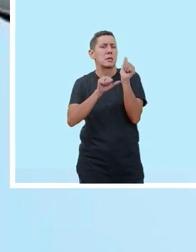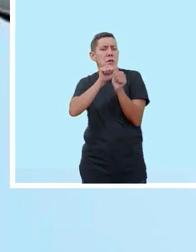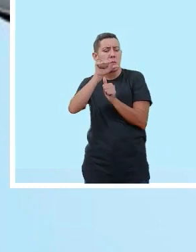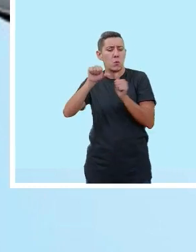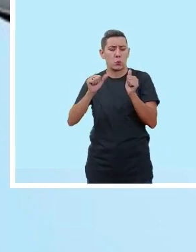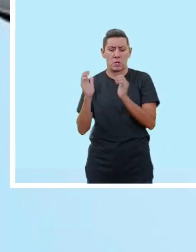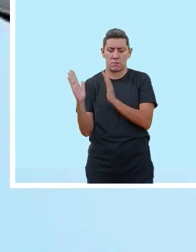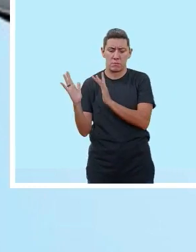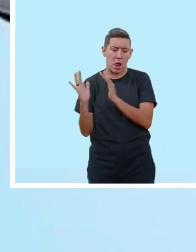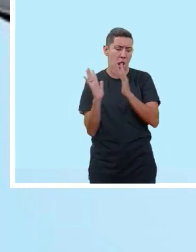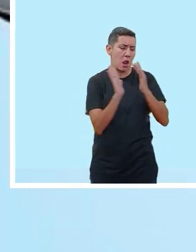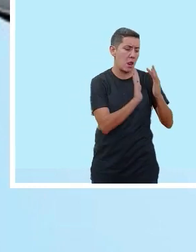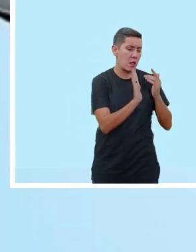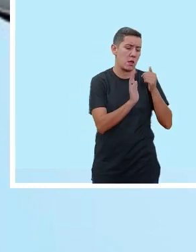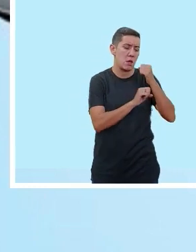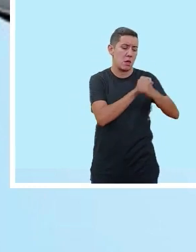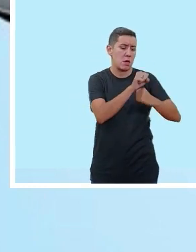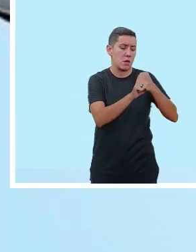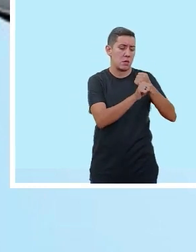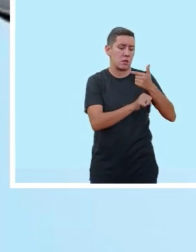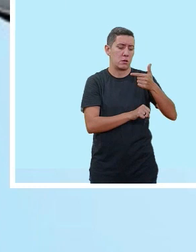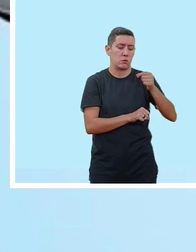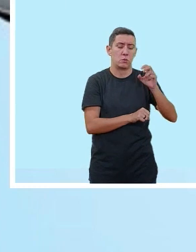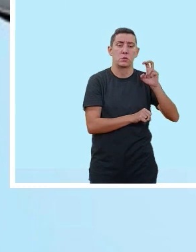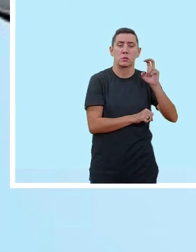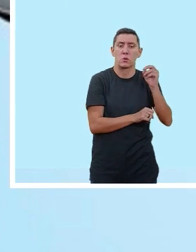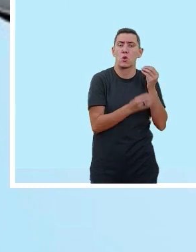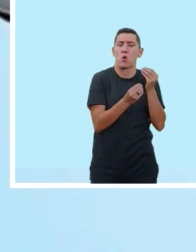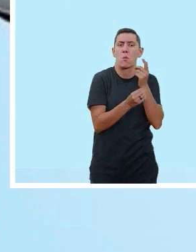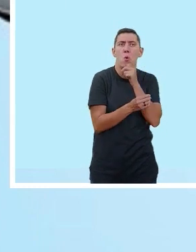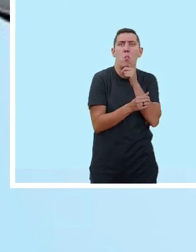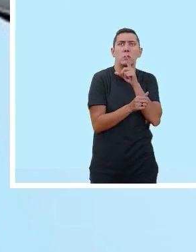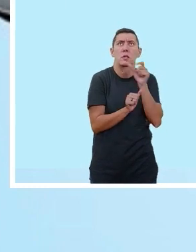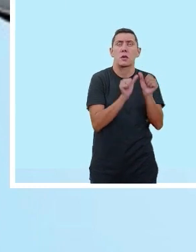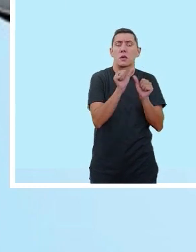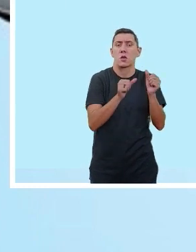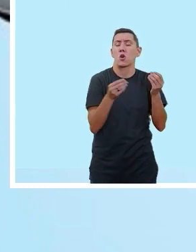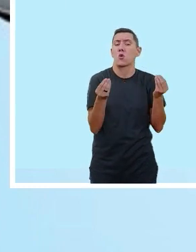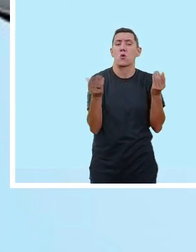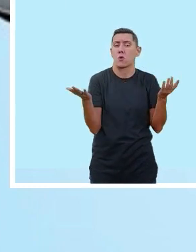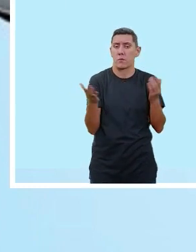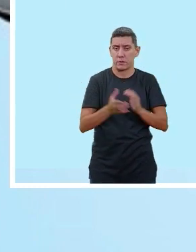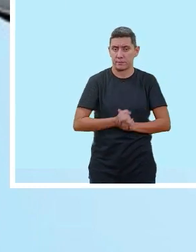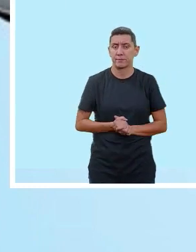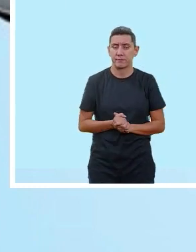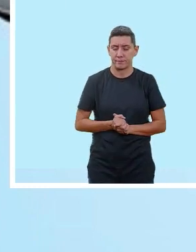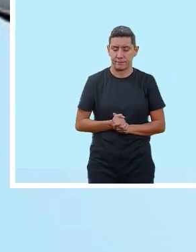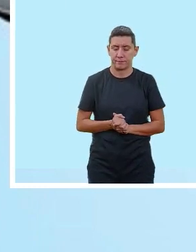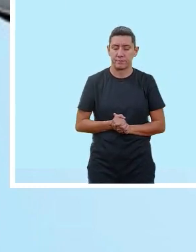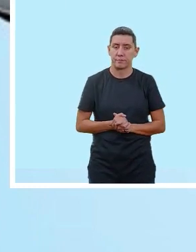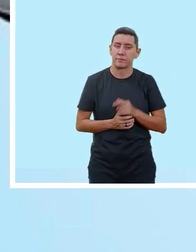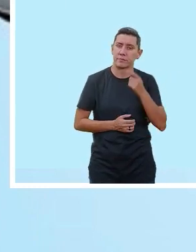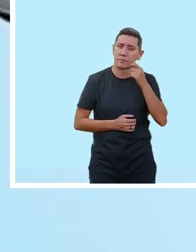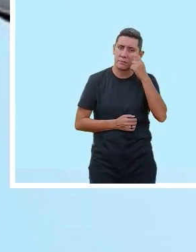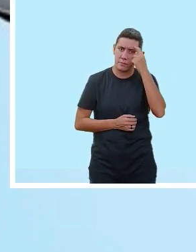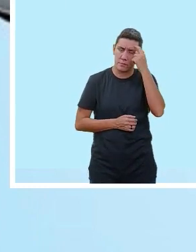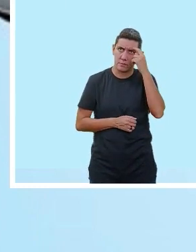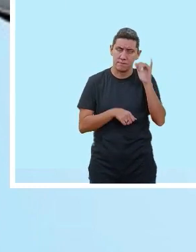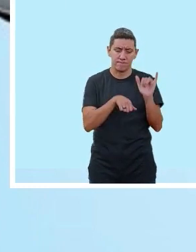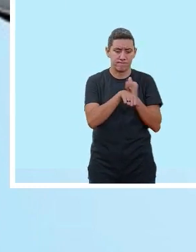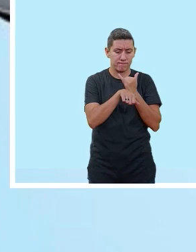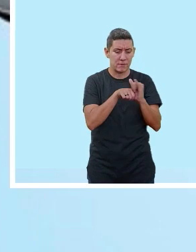uma substituição de fontes de energia que emitem gases de efeito estufa